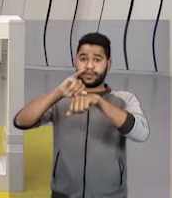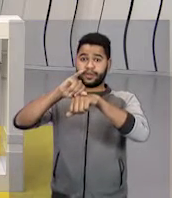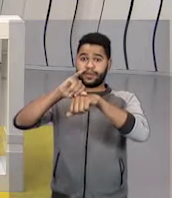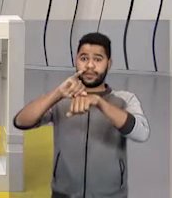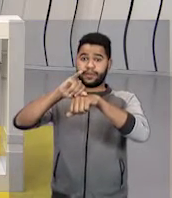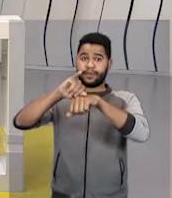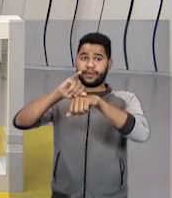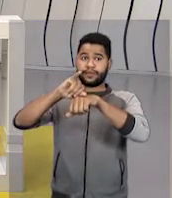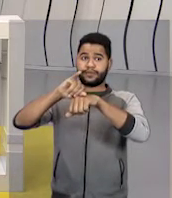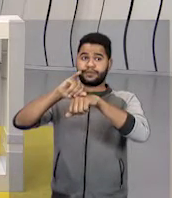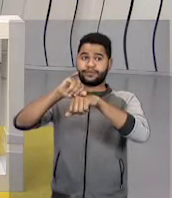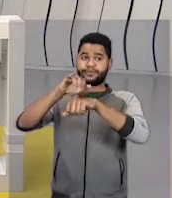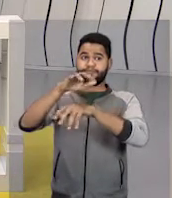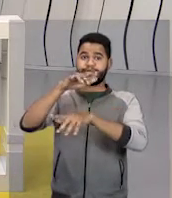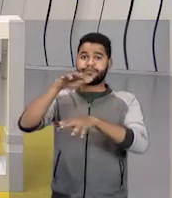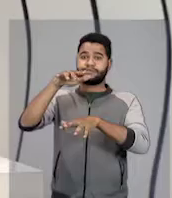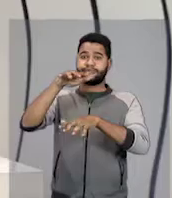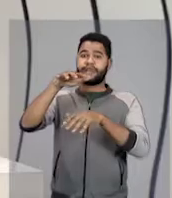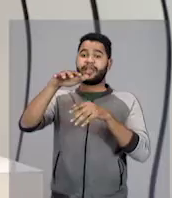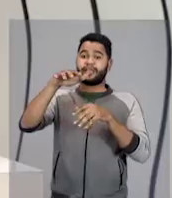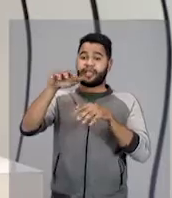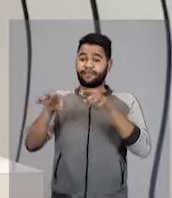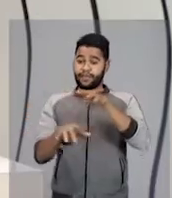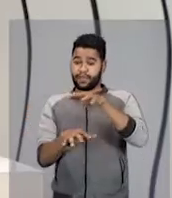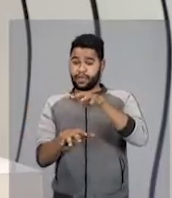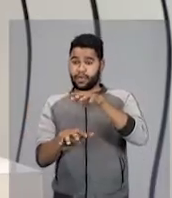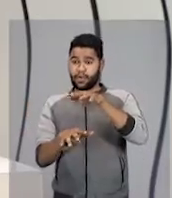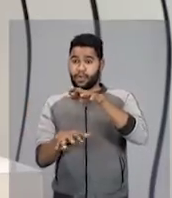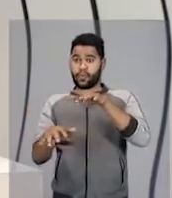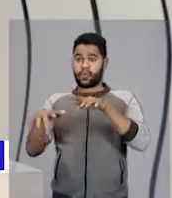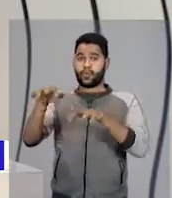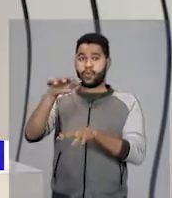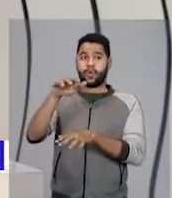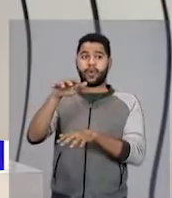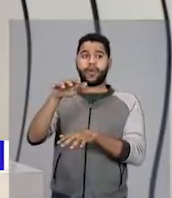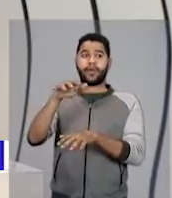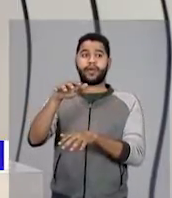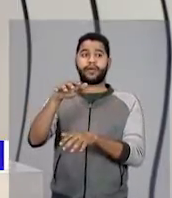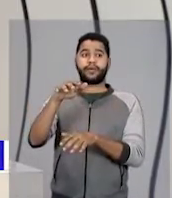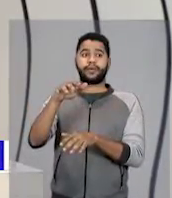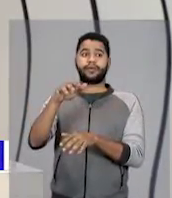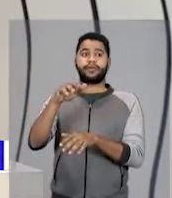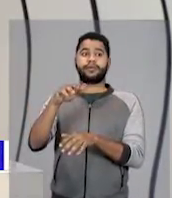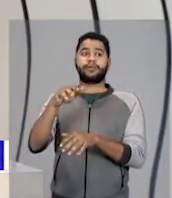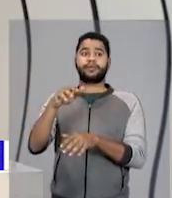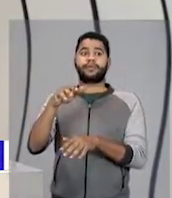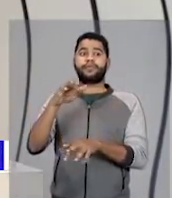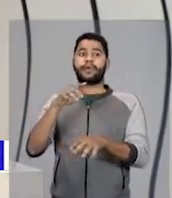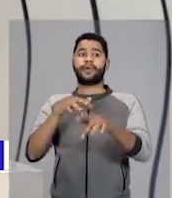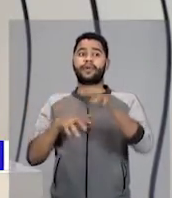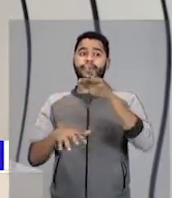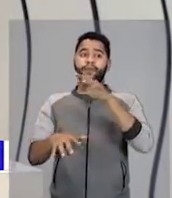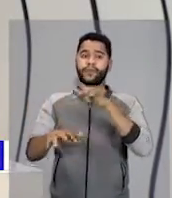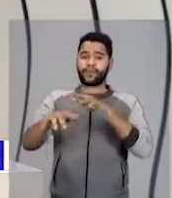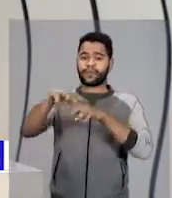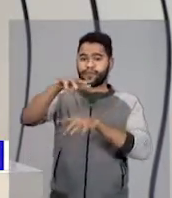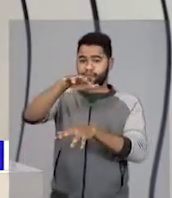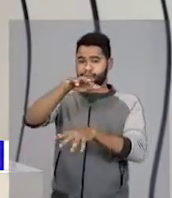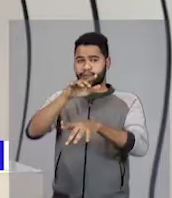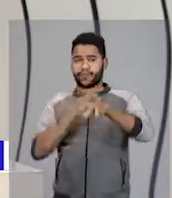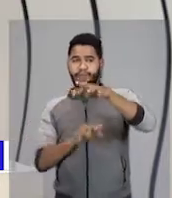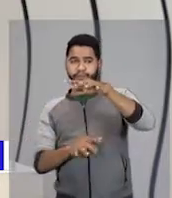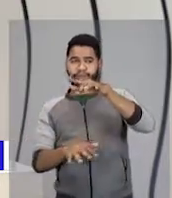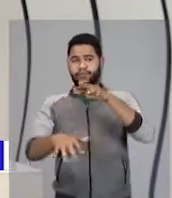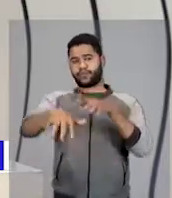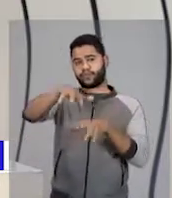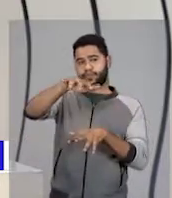subindo, passa a resfriar. O que vai acontecer então? Uma nova posição. Esse